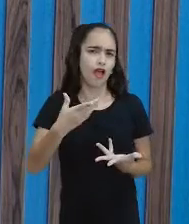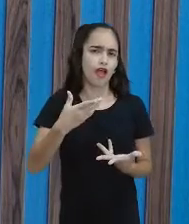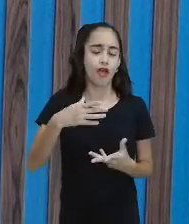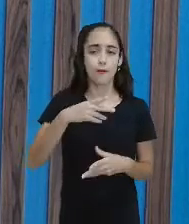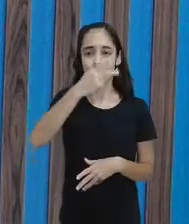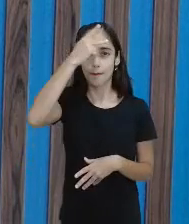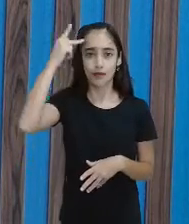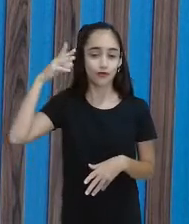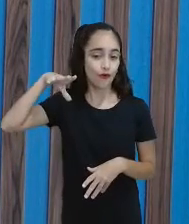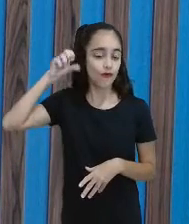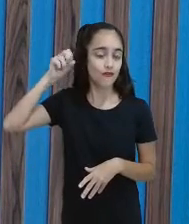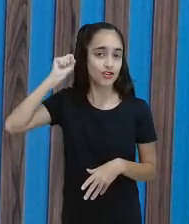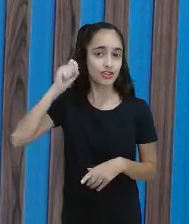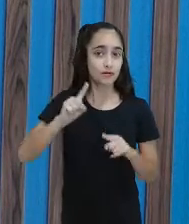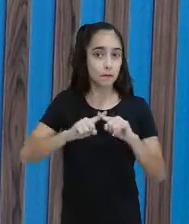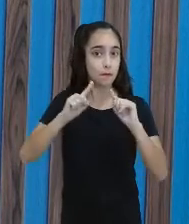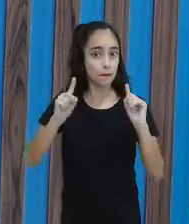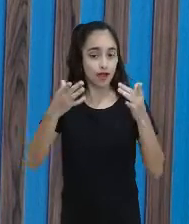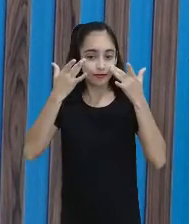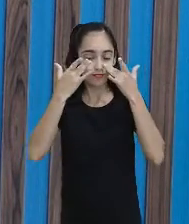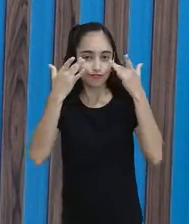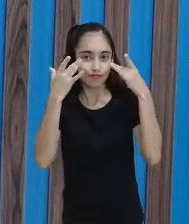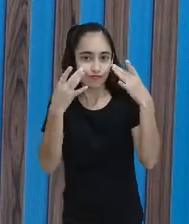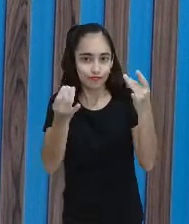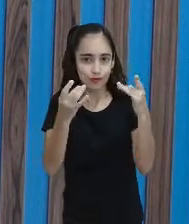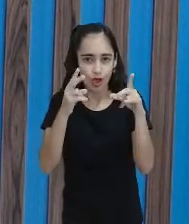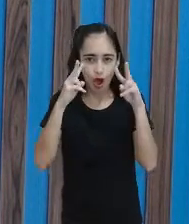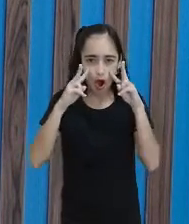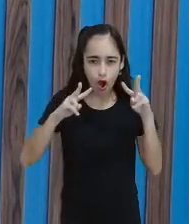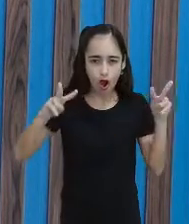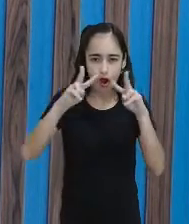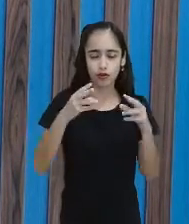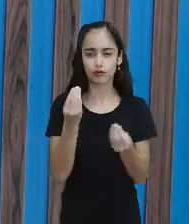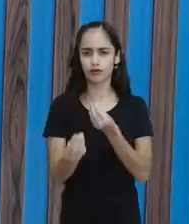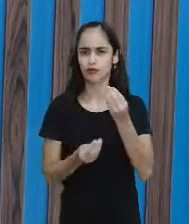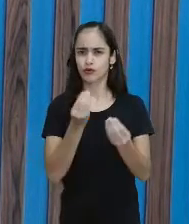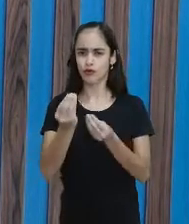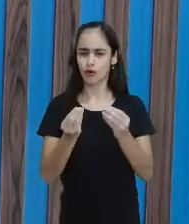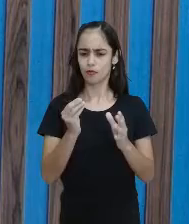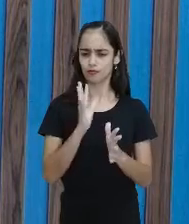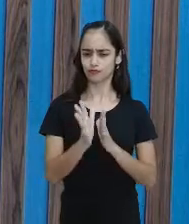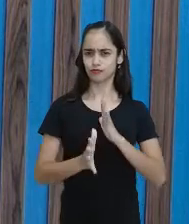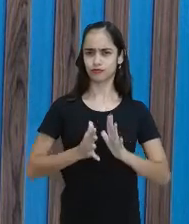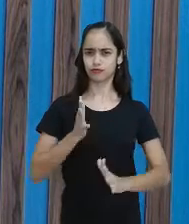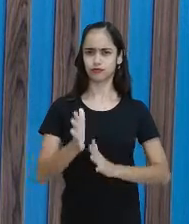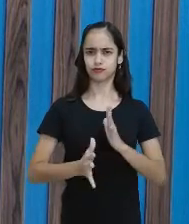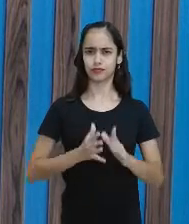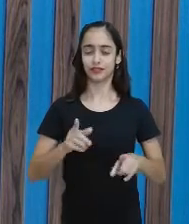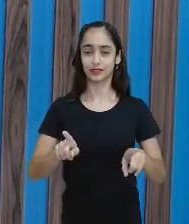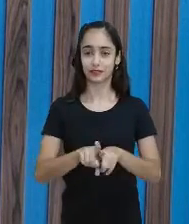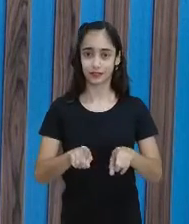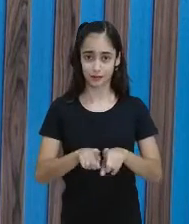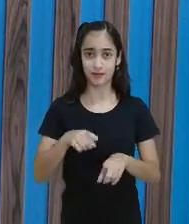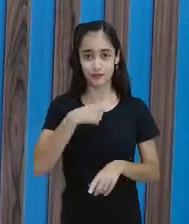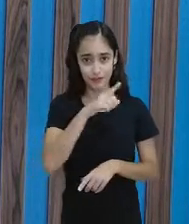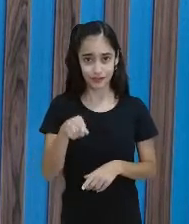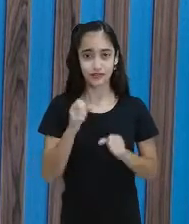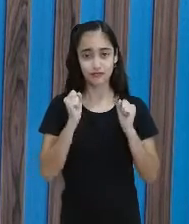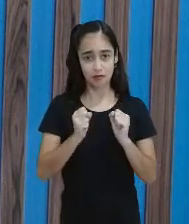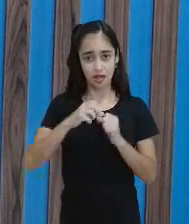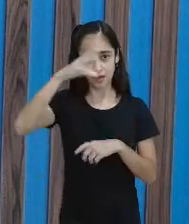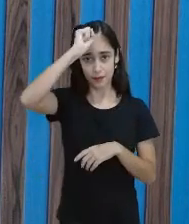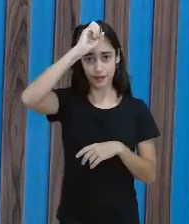uma atenção, né? Observe como Karen está falando. Além de aprender sobre o conteúdo da educação física, você ainda tem